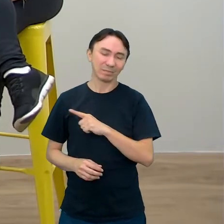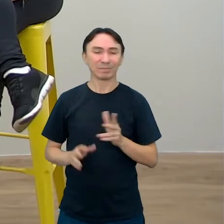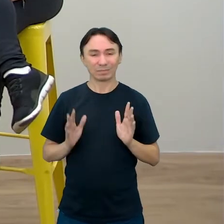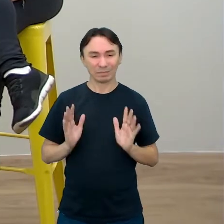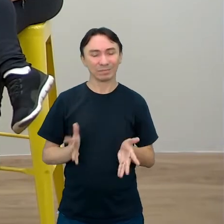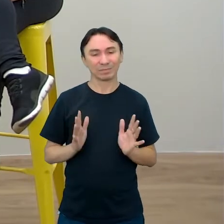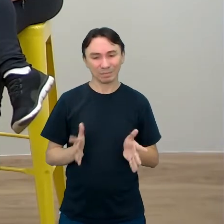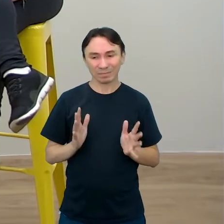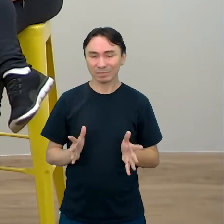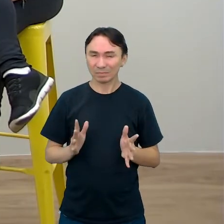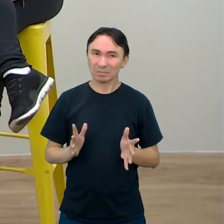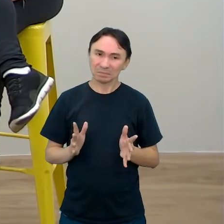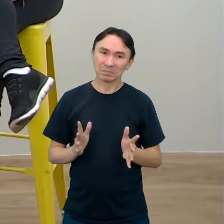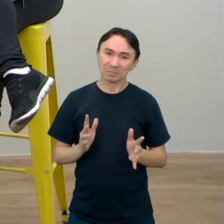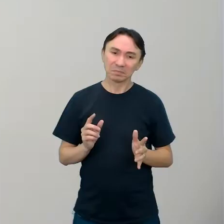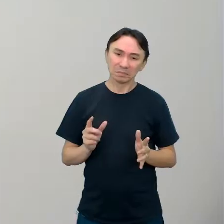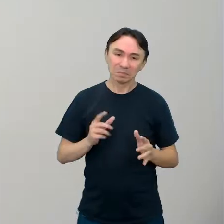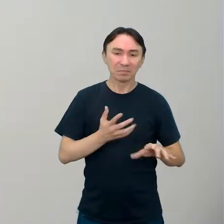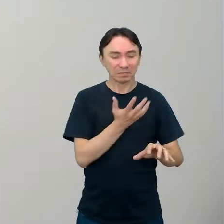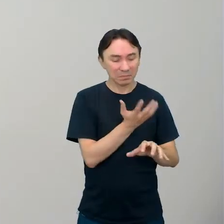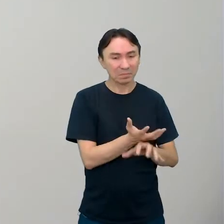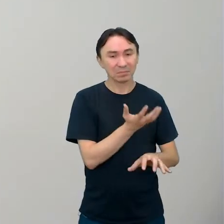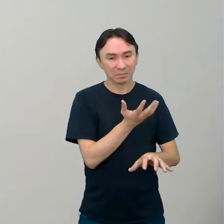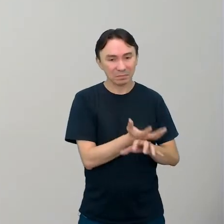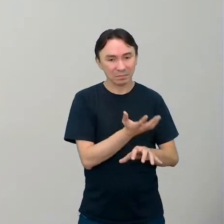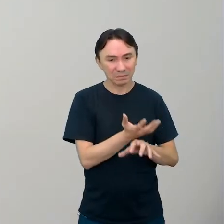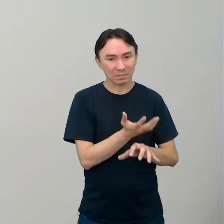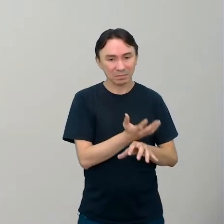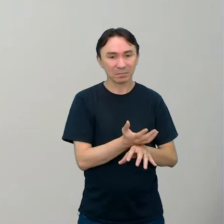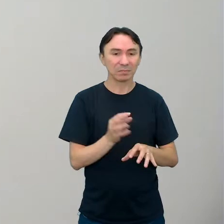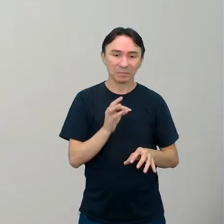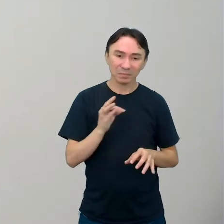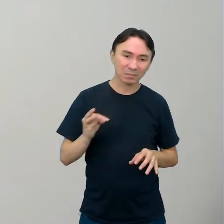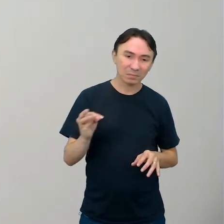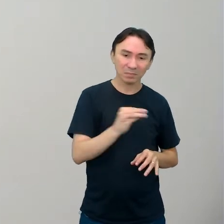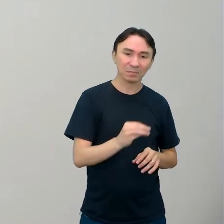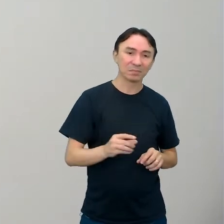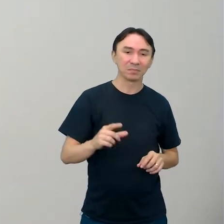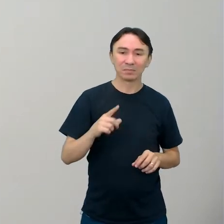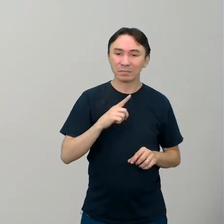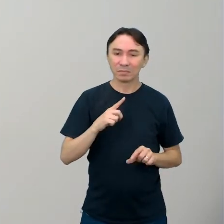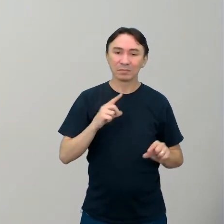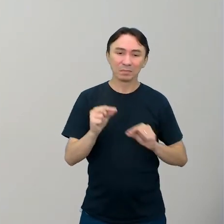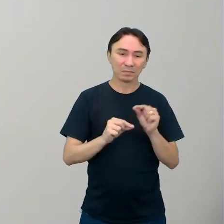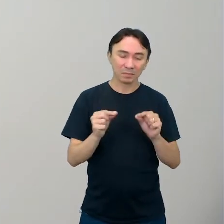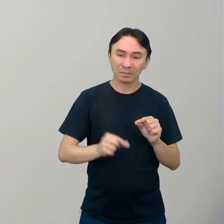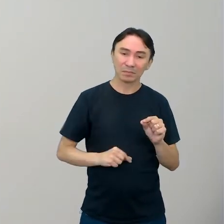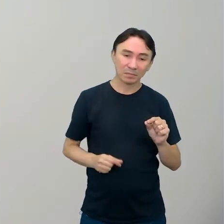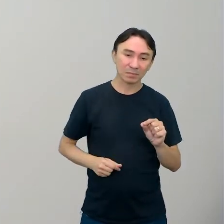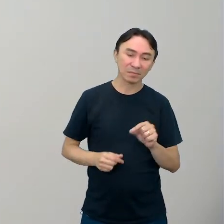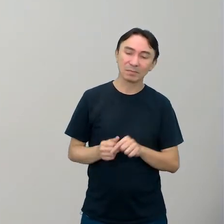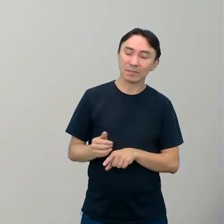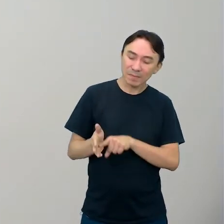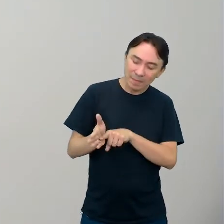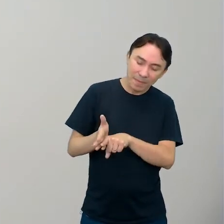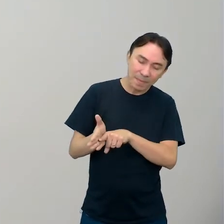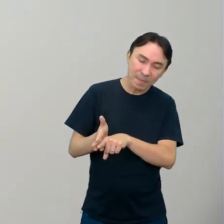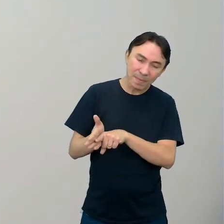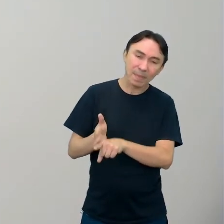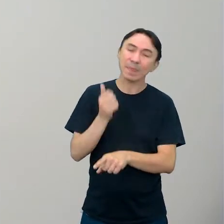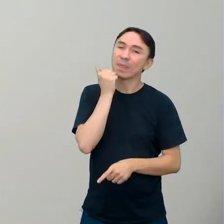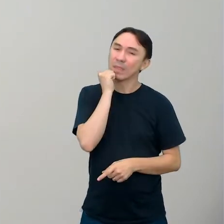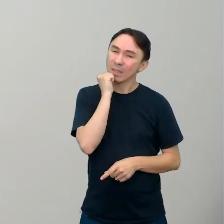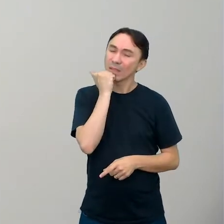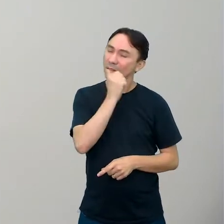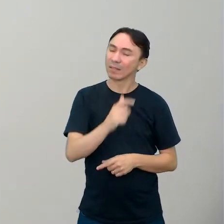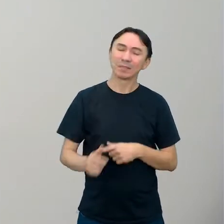os componentes a questão da investigação científica, Então tá muito presente, vocês aí alunos, estudantes que